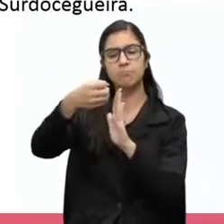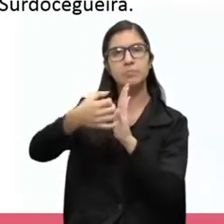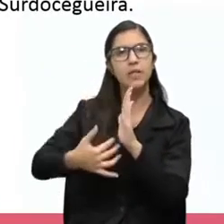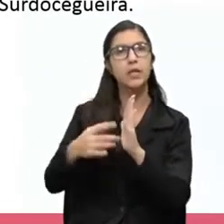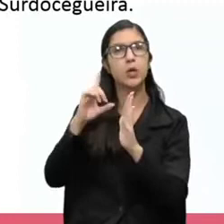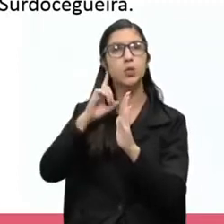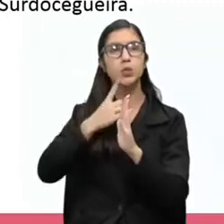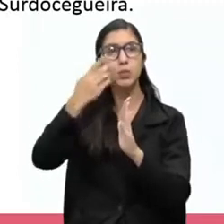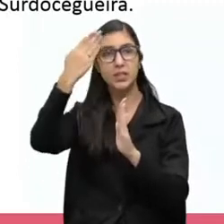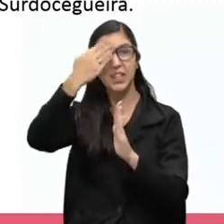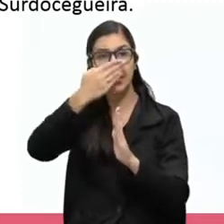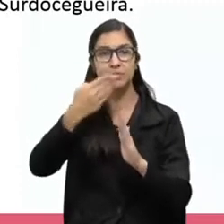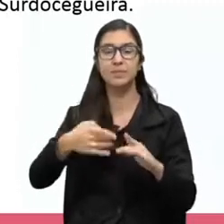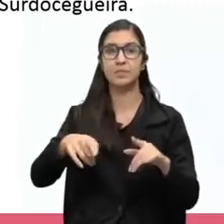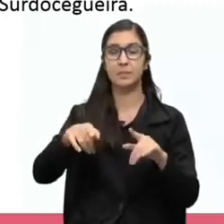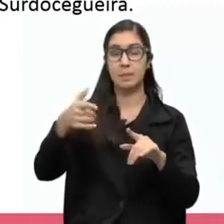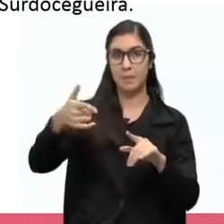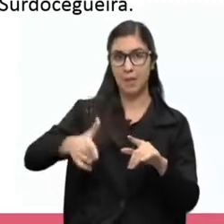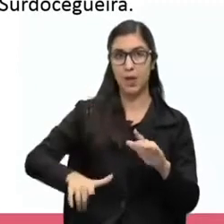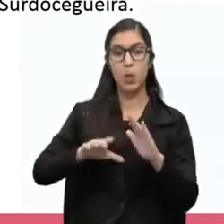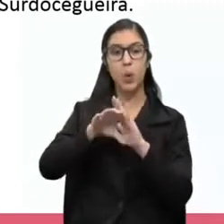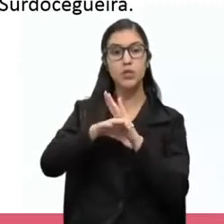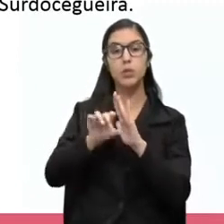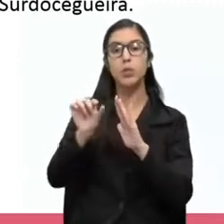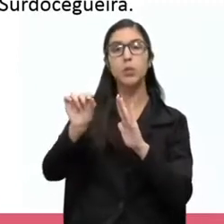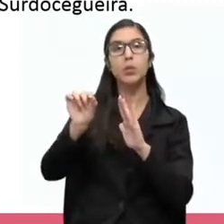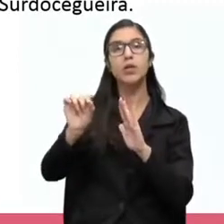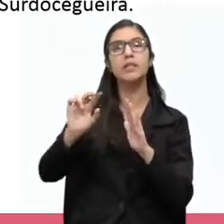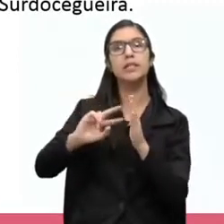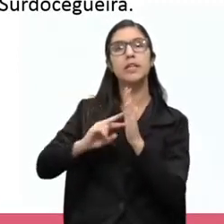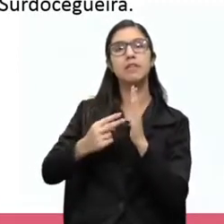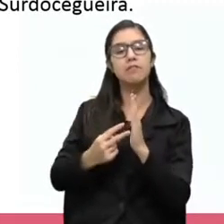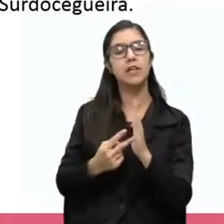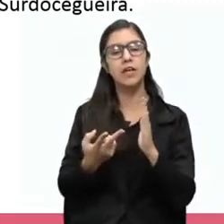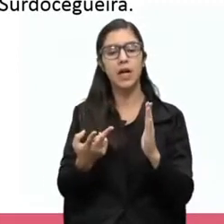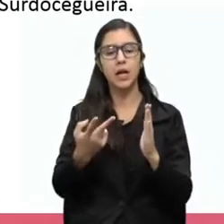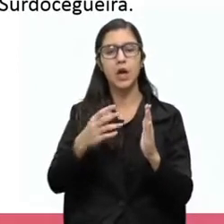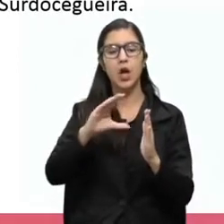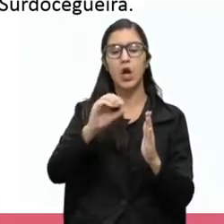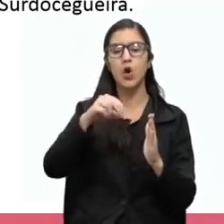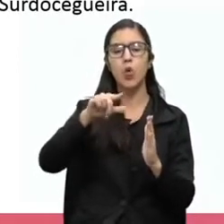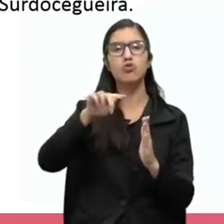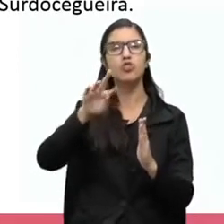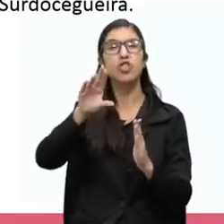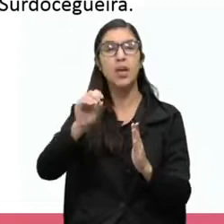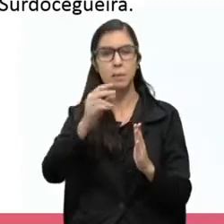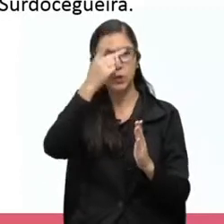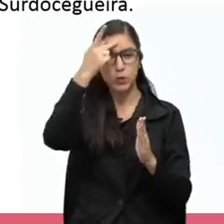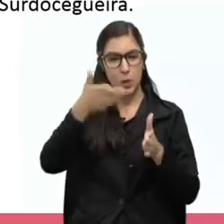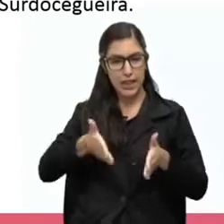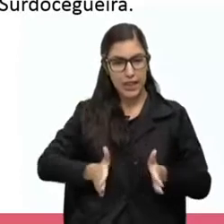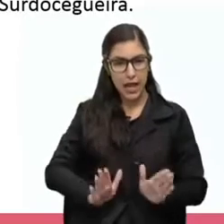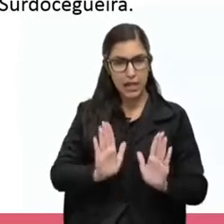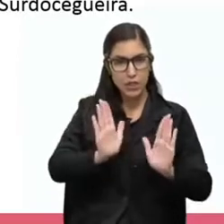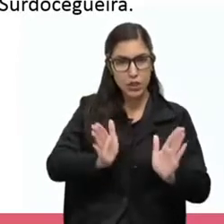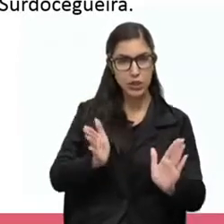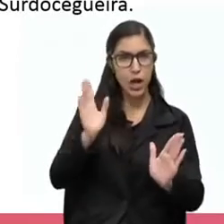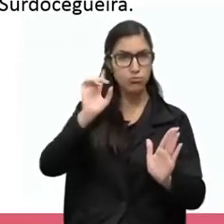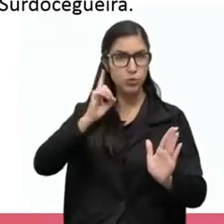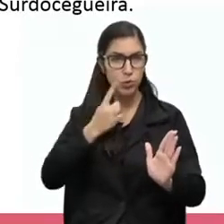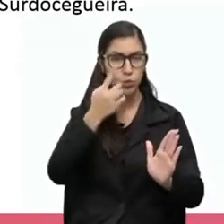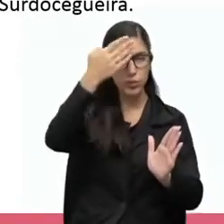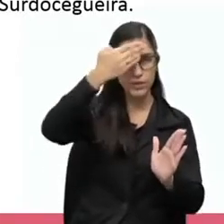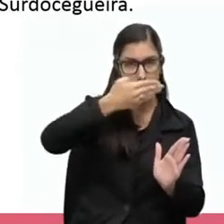Nós vamos explorar o conceito do que é congênito e da abordagem, como se trabalha com essas crianças que nascem